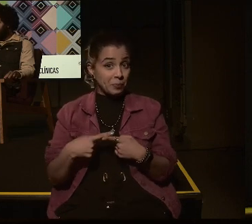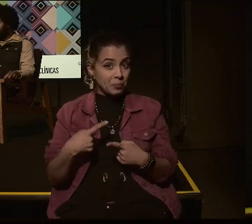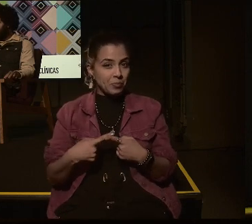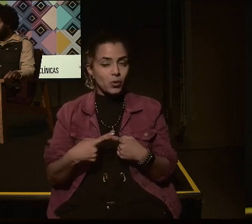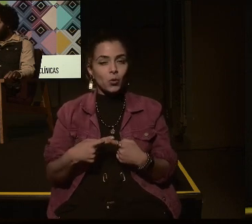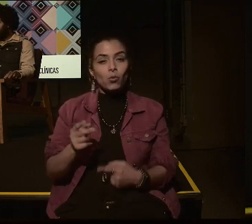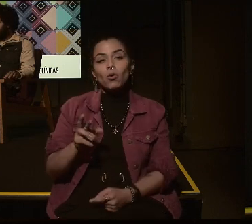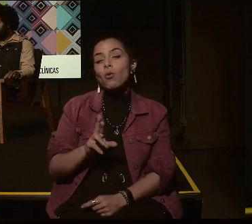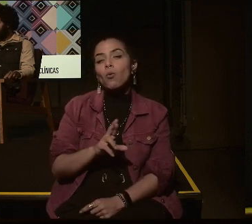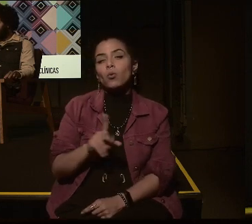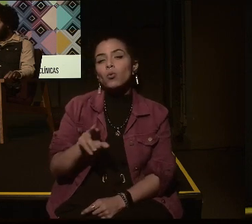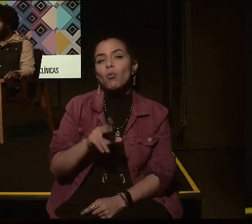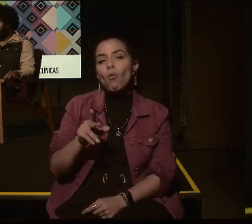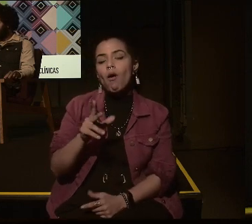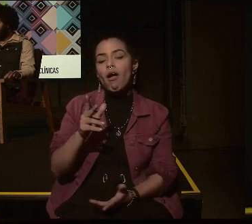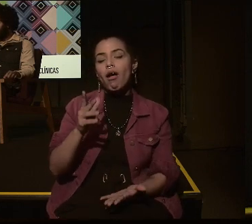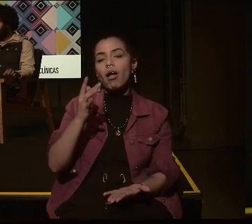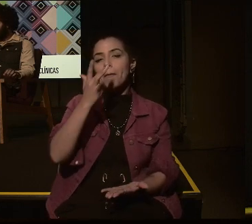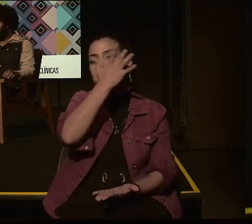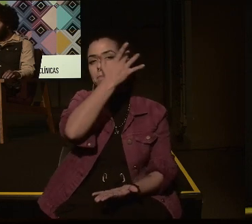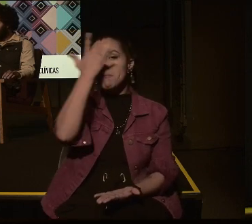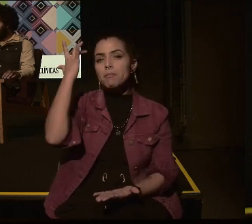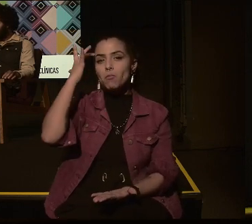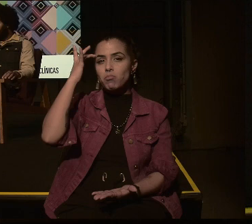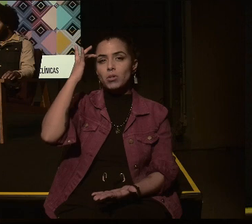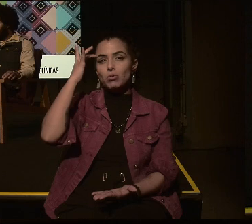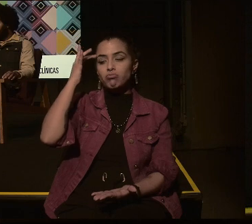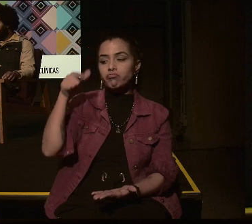não é ser ruim da cabeça e doente do pé.